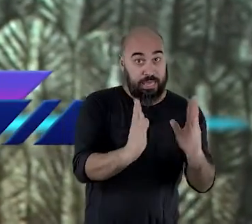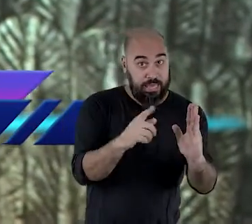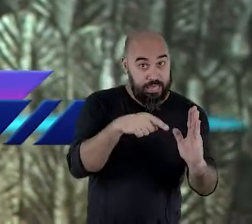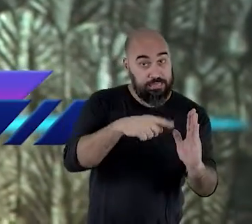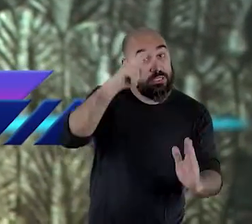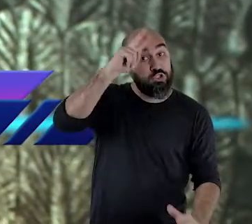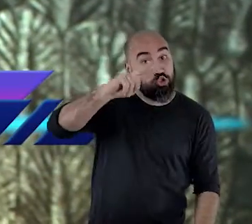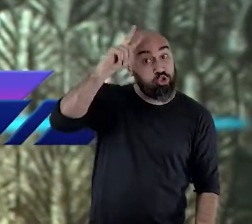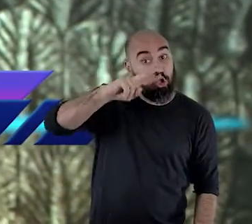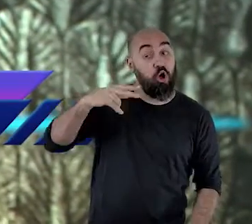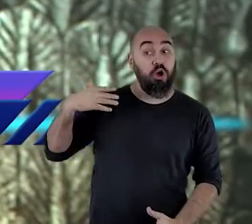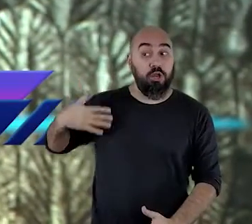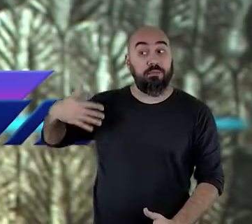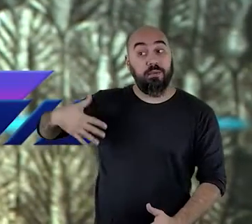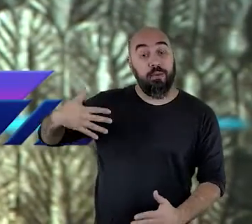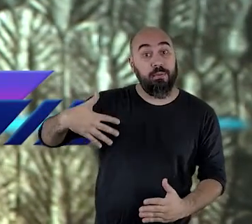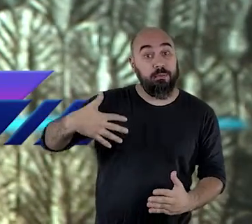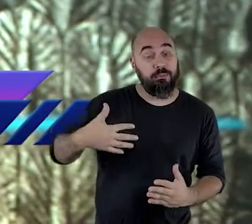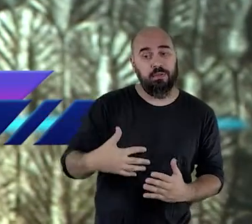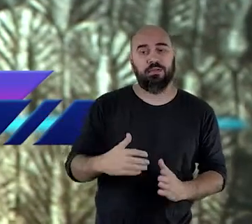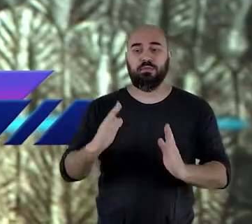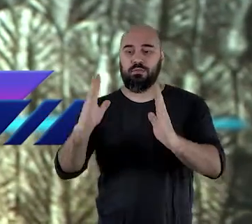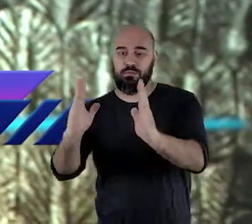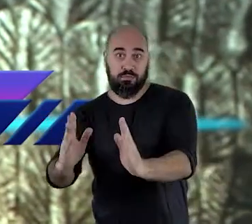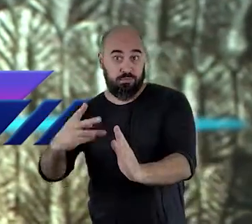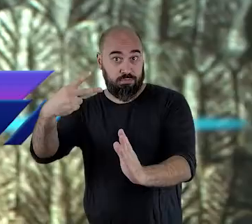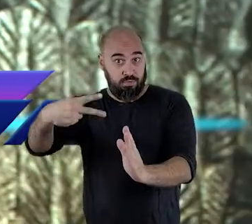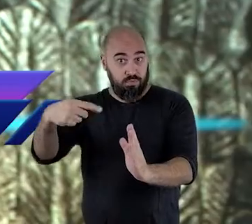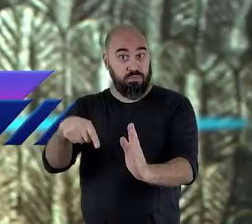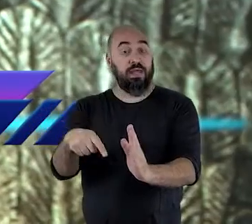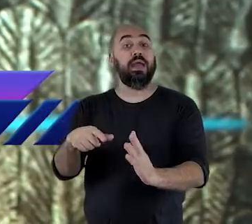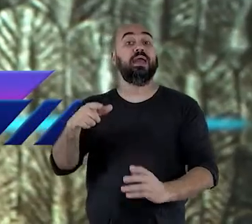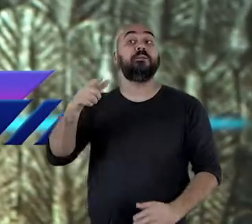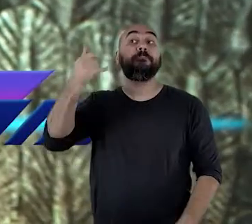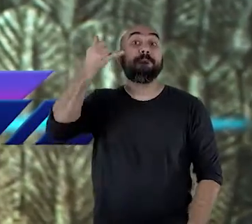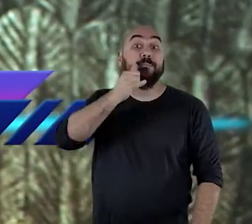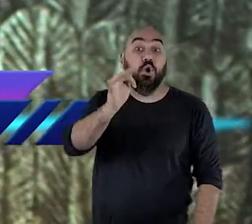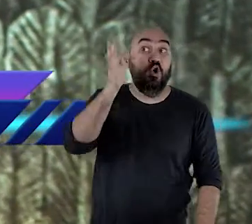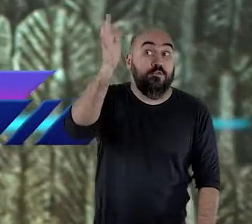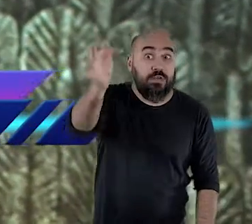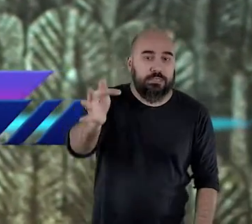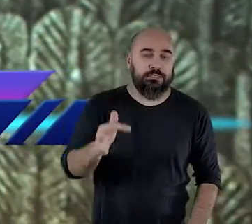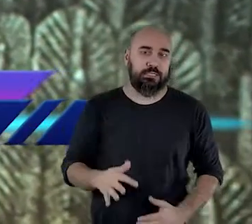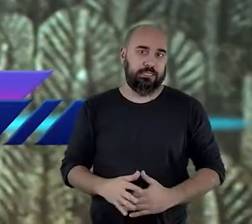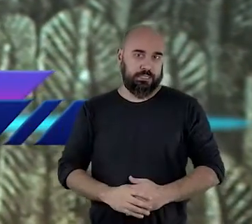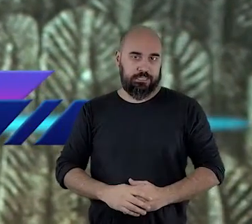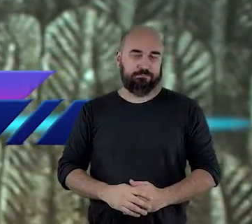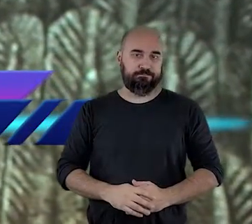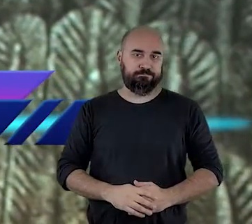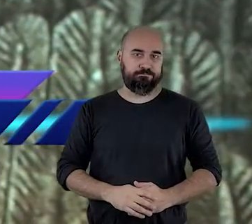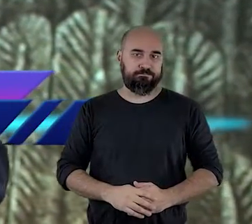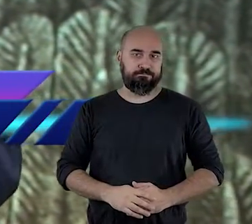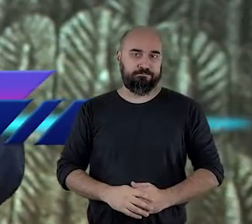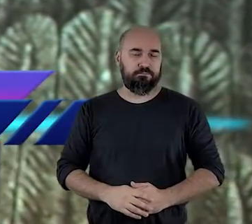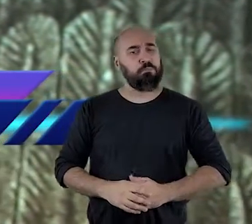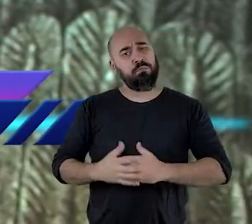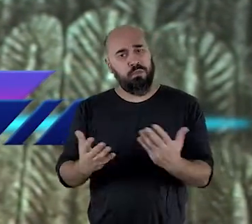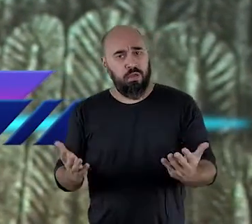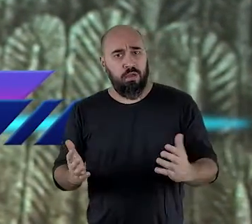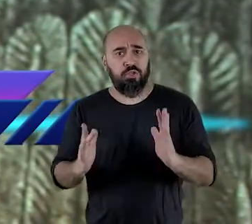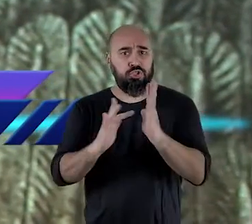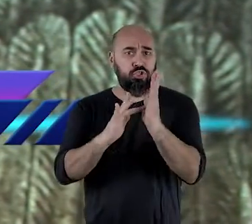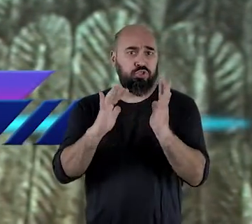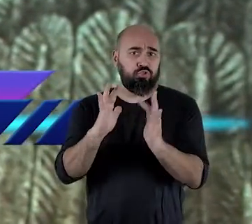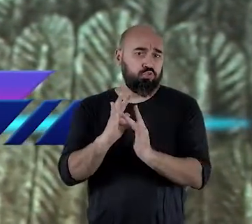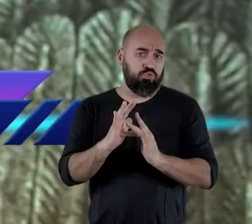pregou, ele ensinou, ele curou, fez milagres, mas Jesus também fez